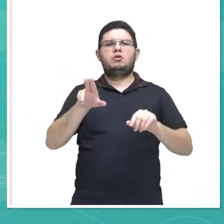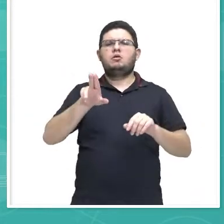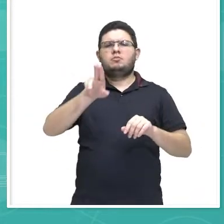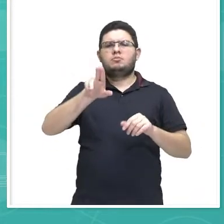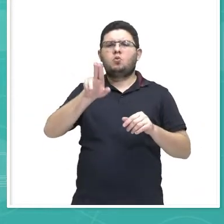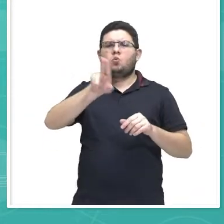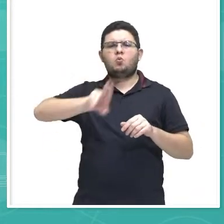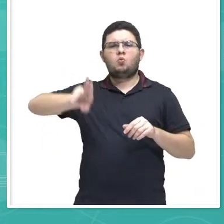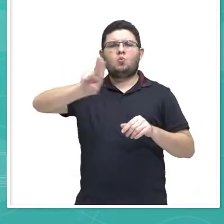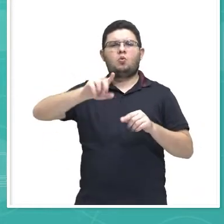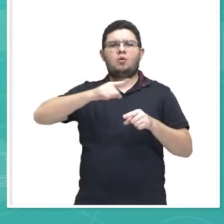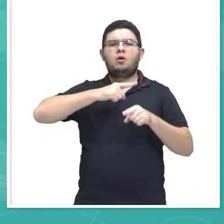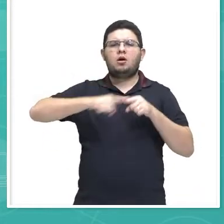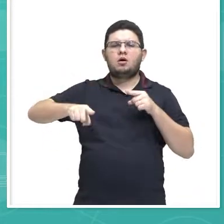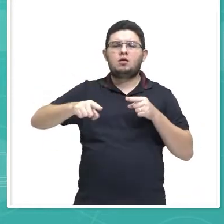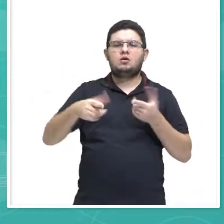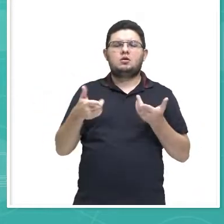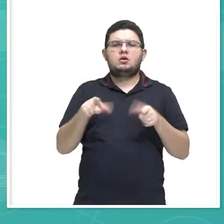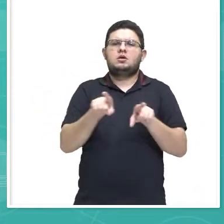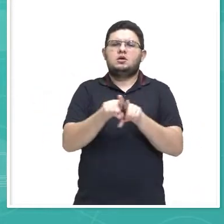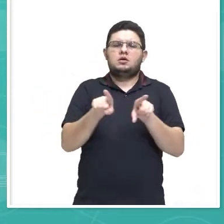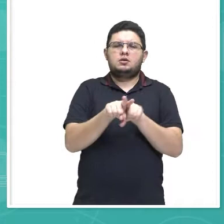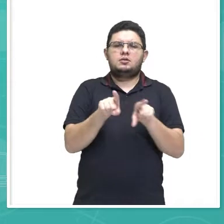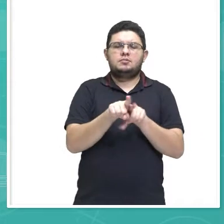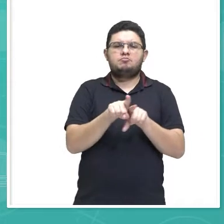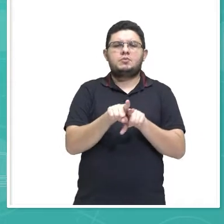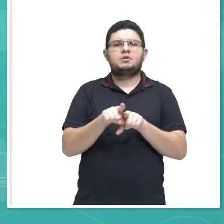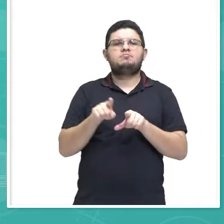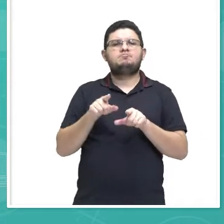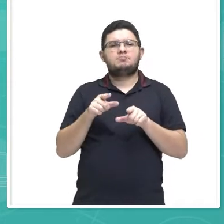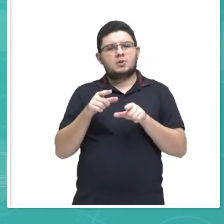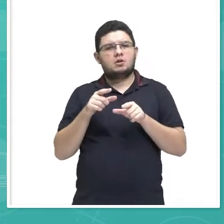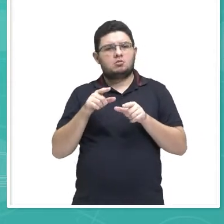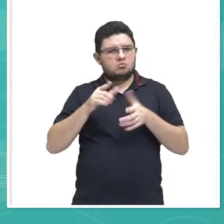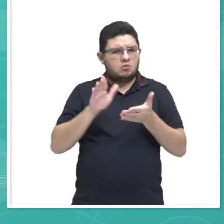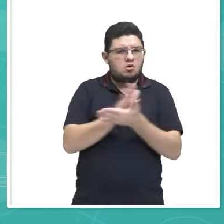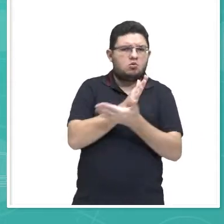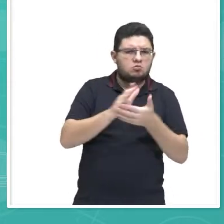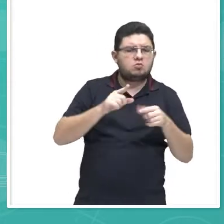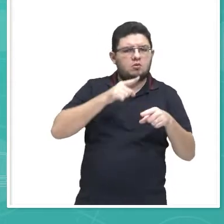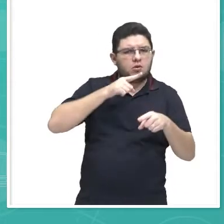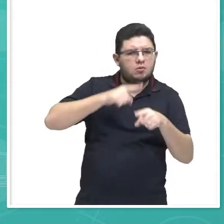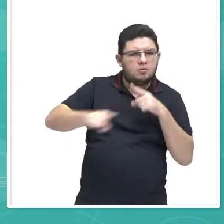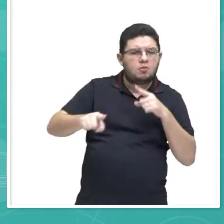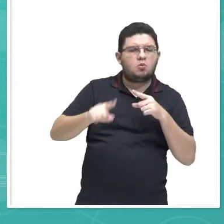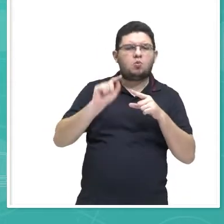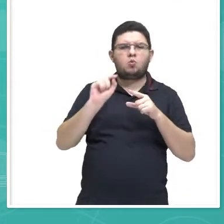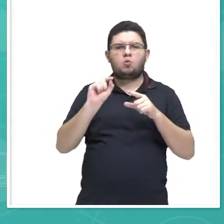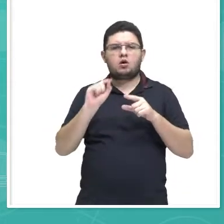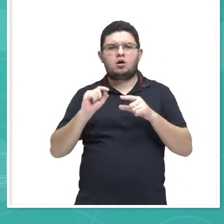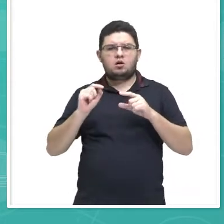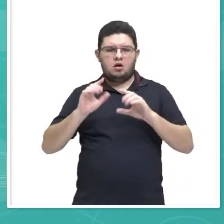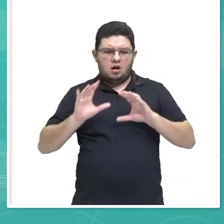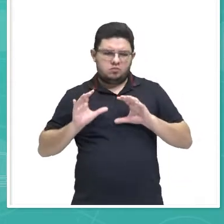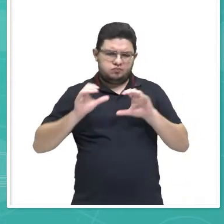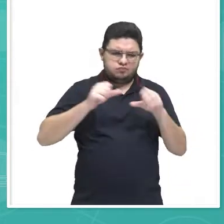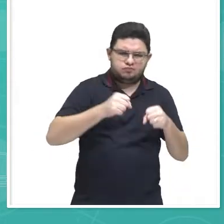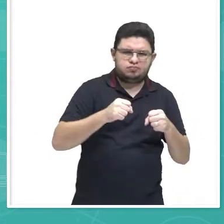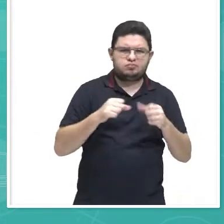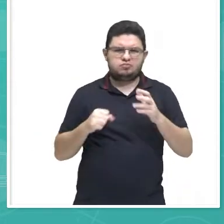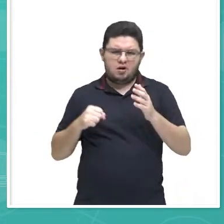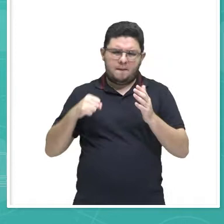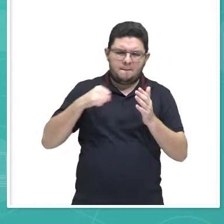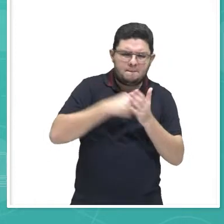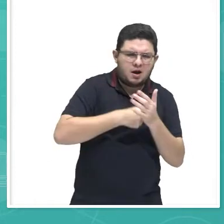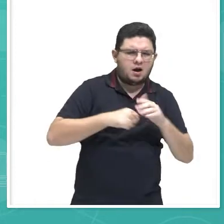a restringir mais os combates corporais que haviam, havia naquela época muitos combates